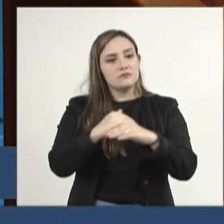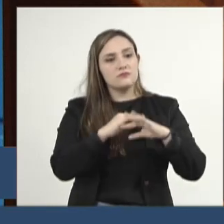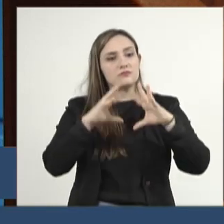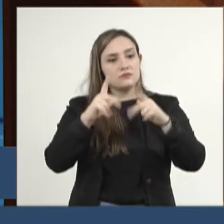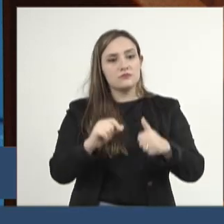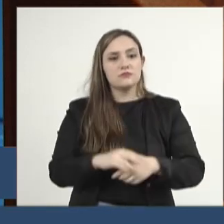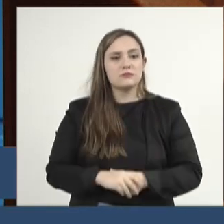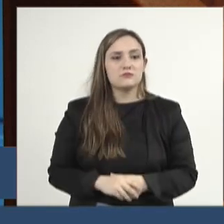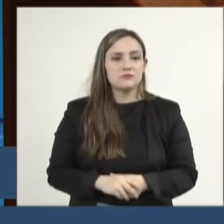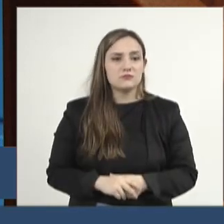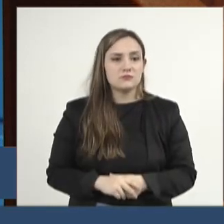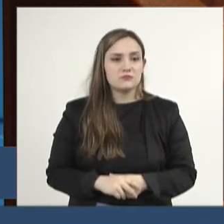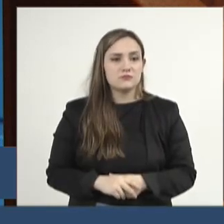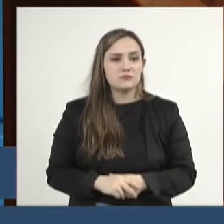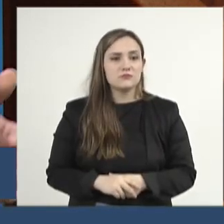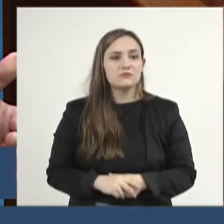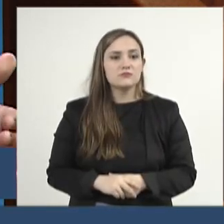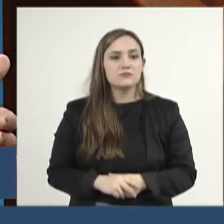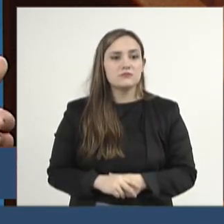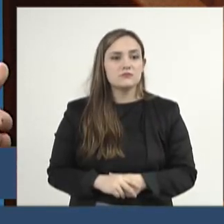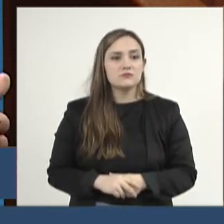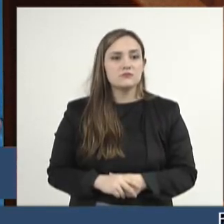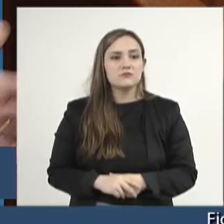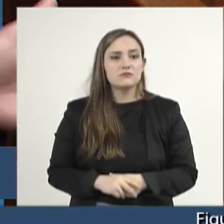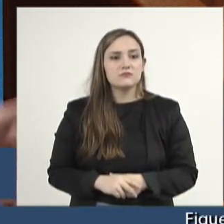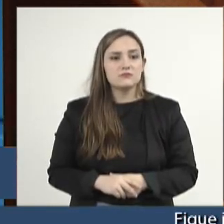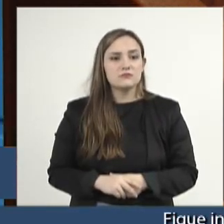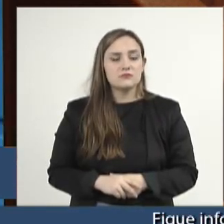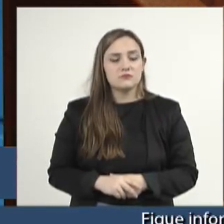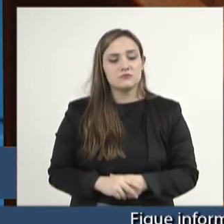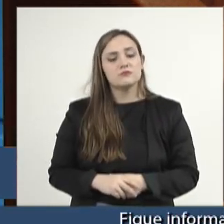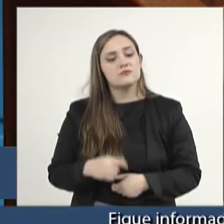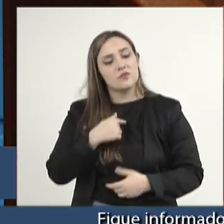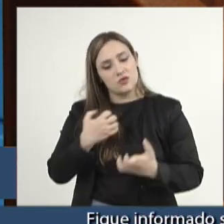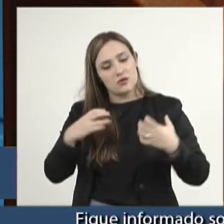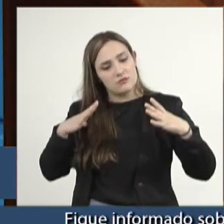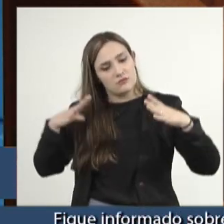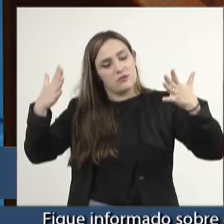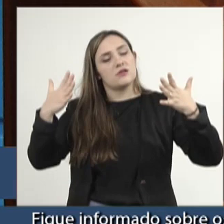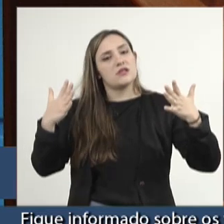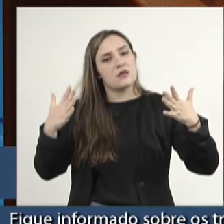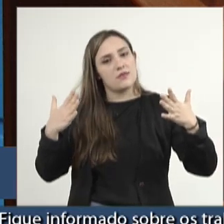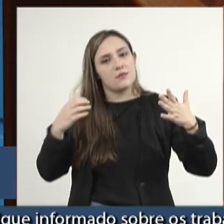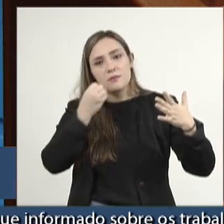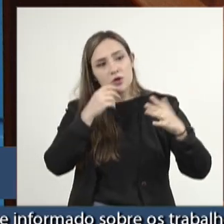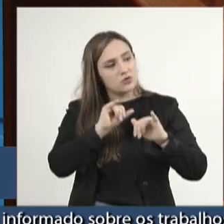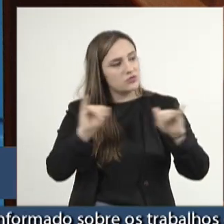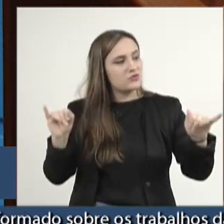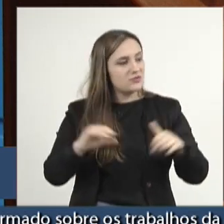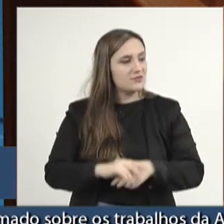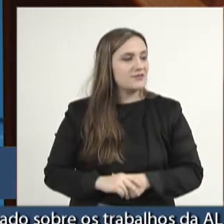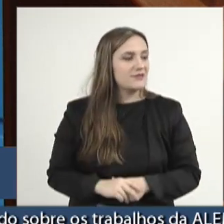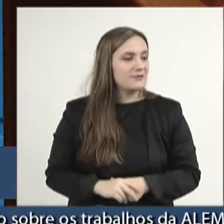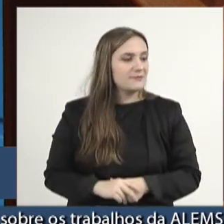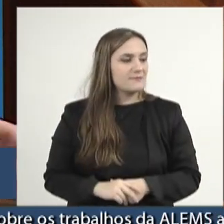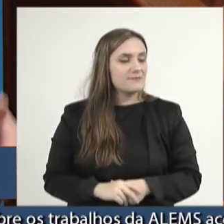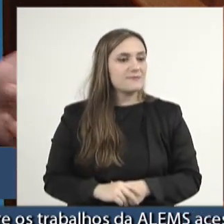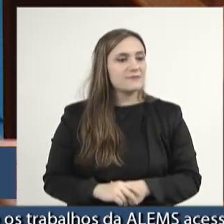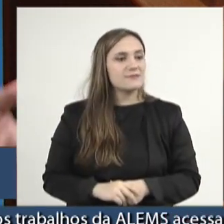para concluir, quero dizer o seguinte: nós temos que comemorar essa boa notícia. Excelente notícia que o Estado está avançando.